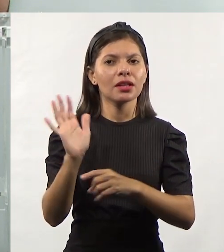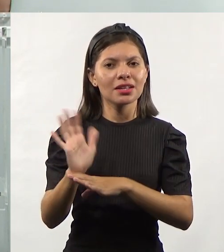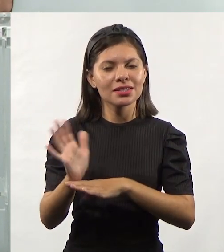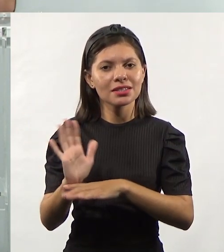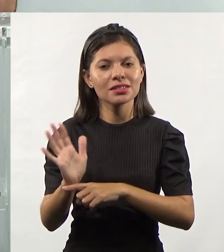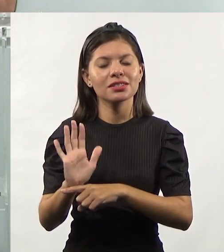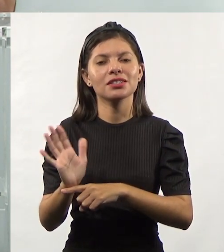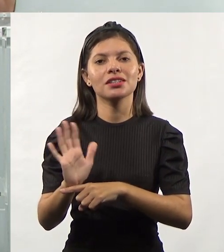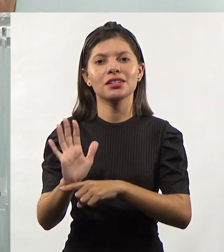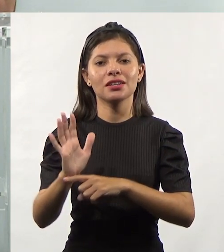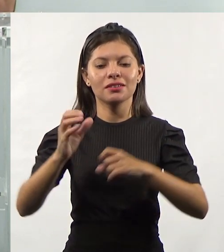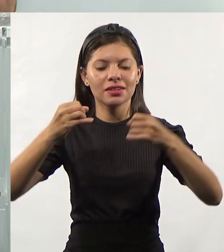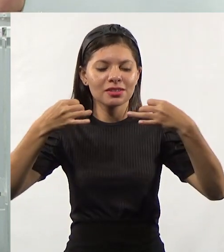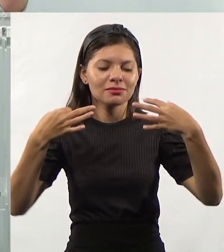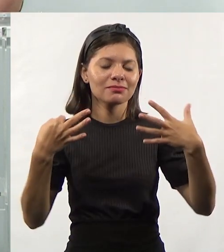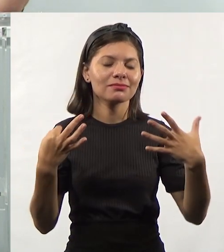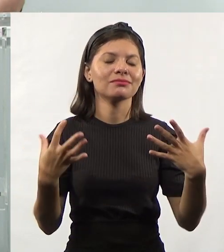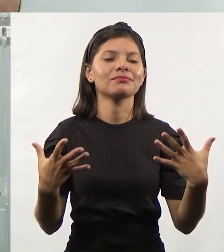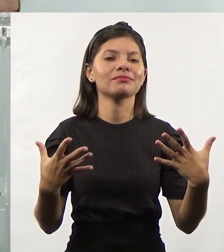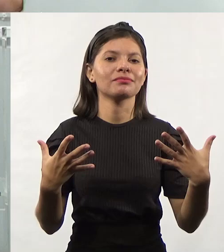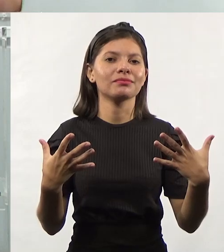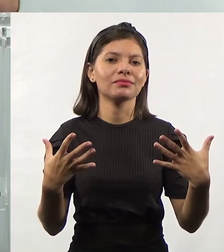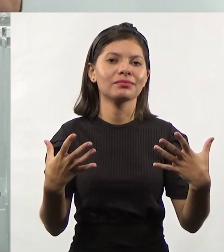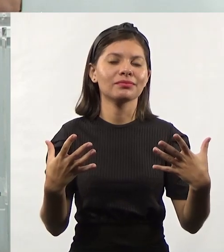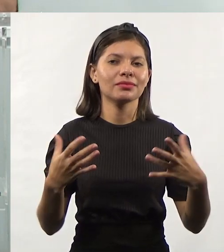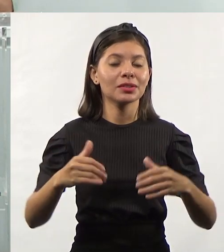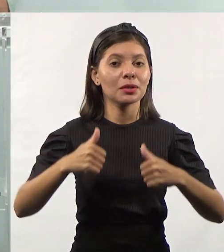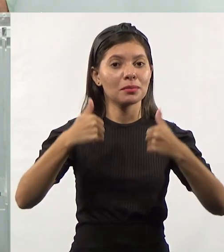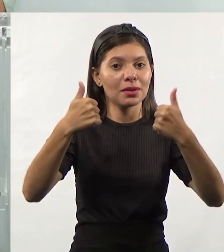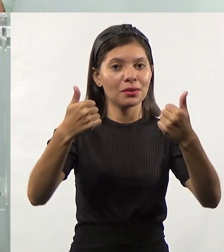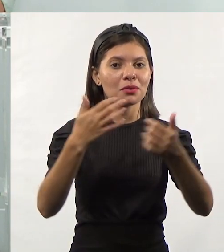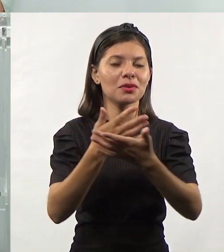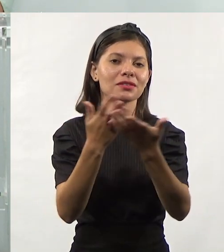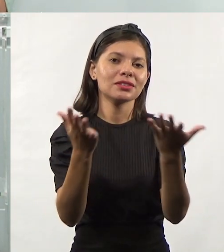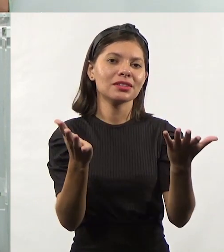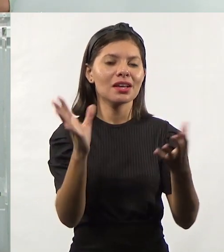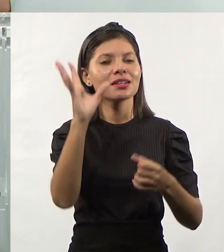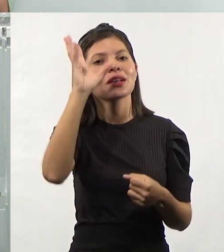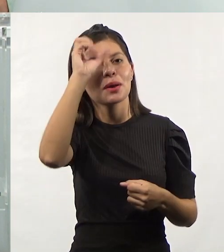deixar bem mais esclarecido, bem reforçado todas